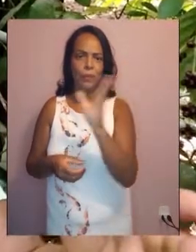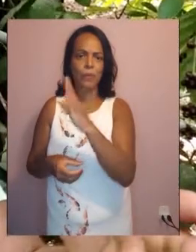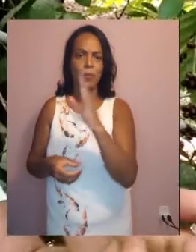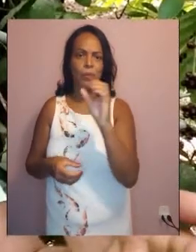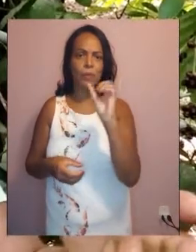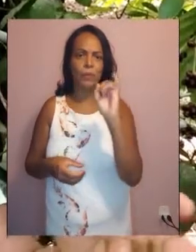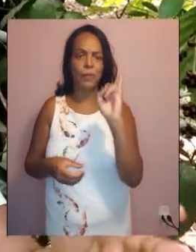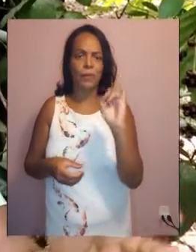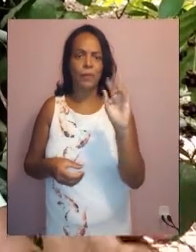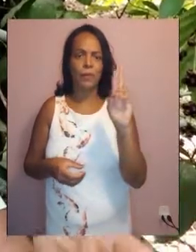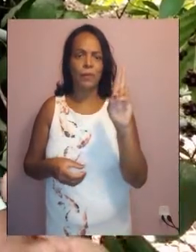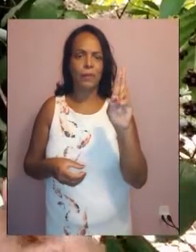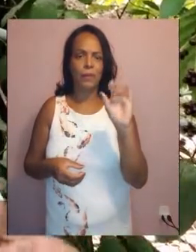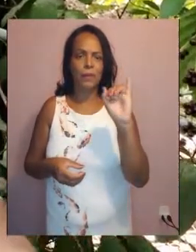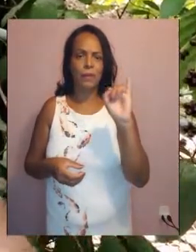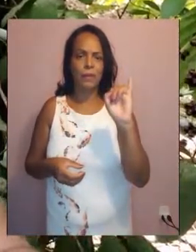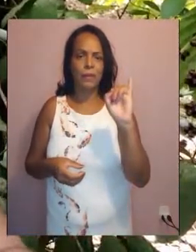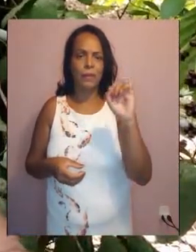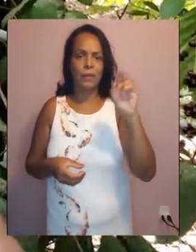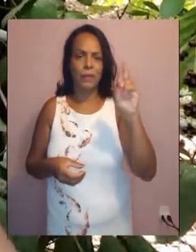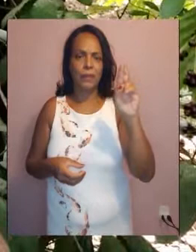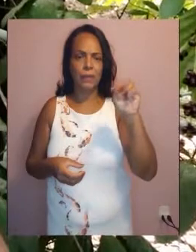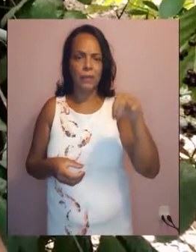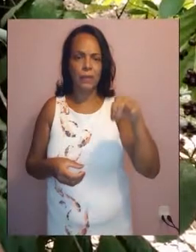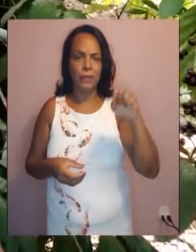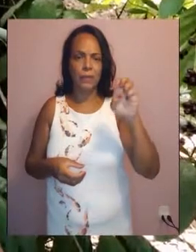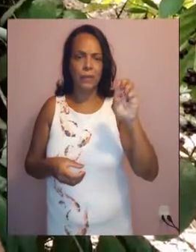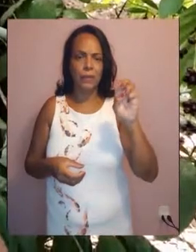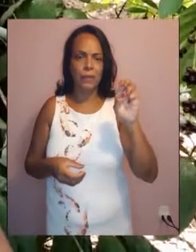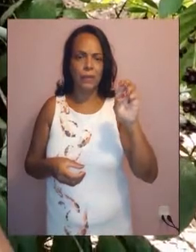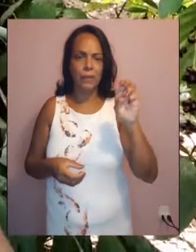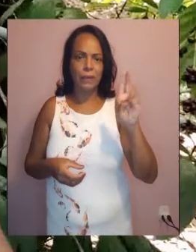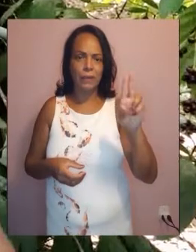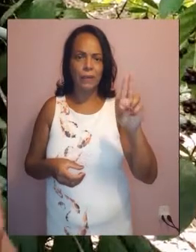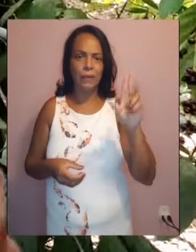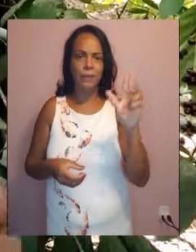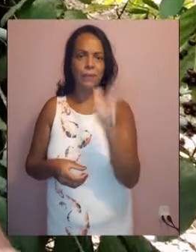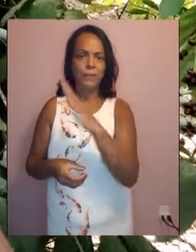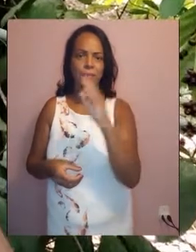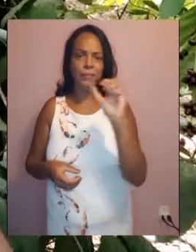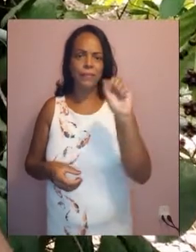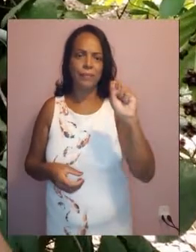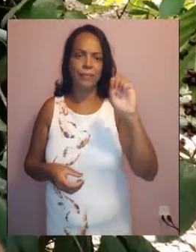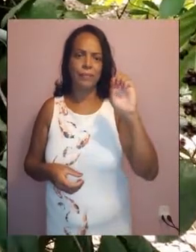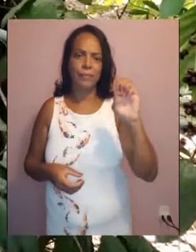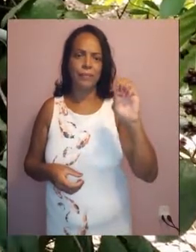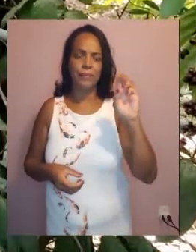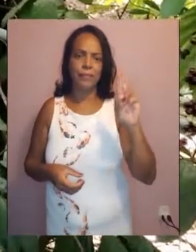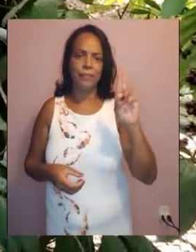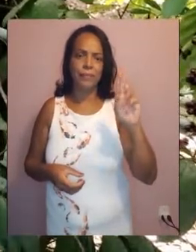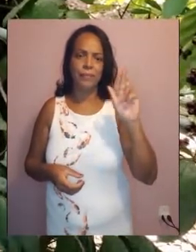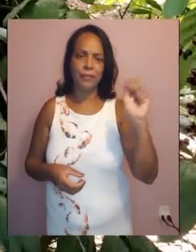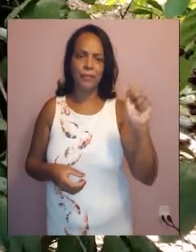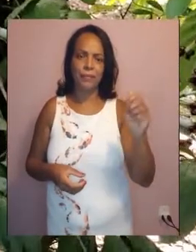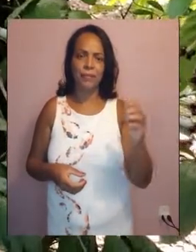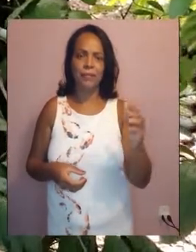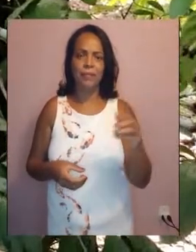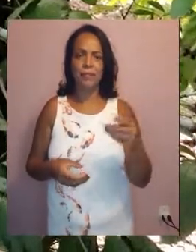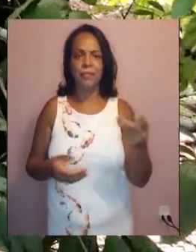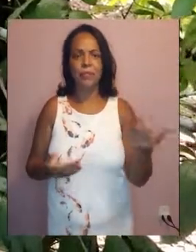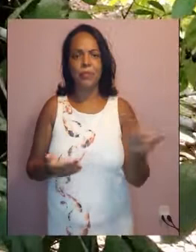tinham afinidade entre si, já logo faziam uma boa amizade, de bom entrosamento. Então